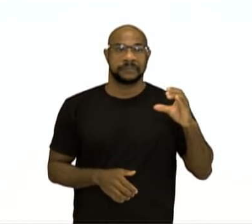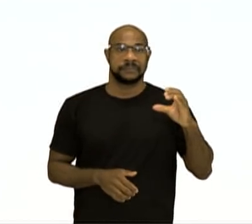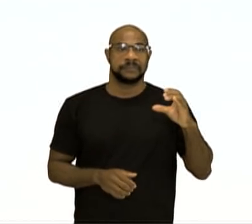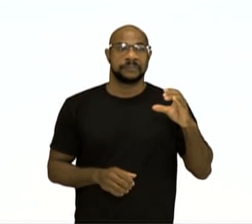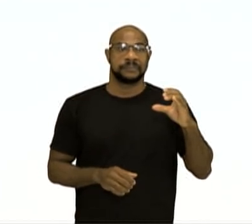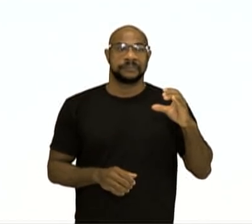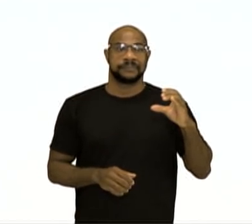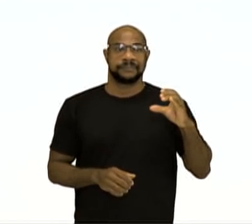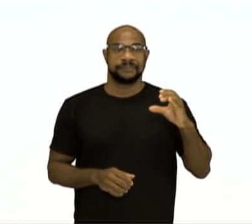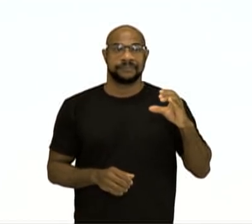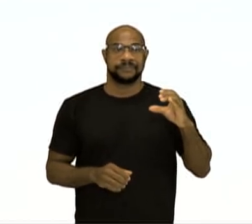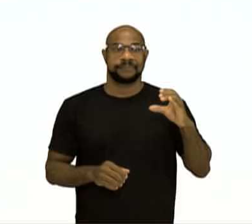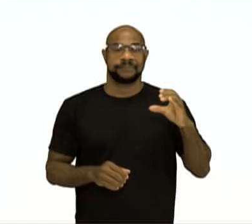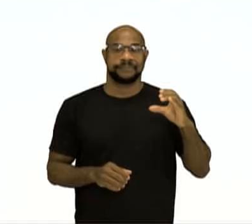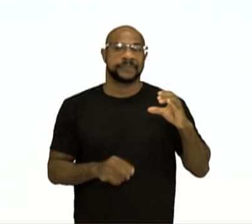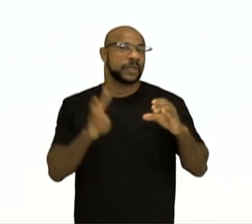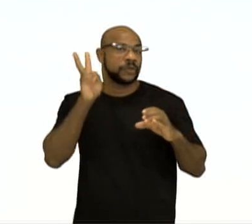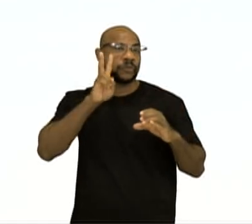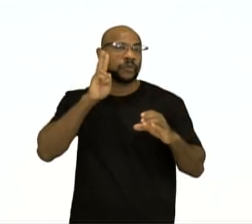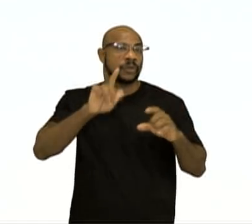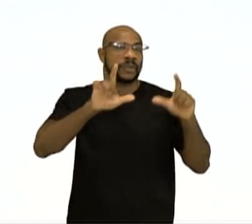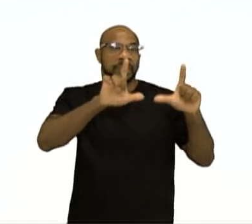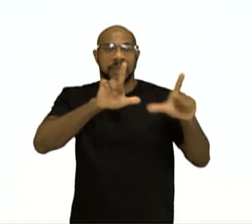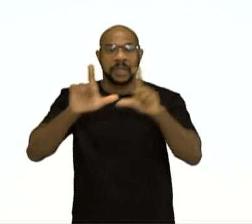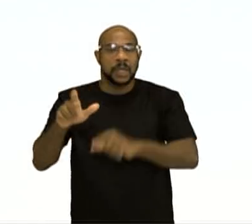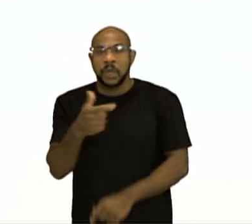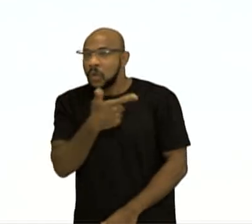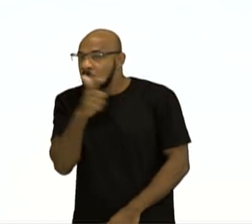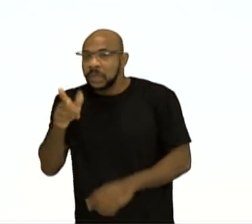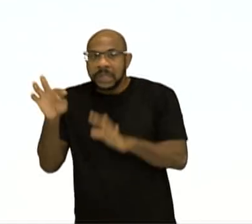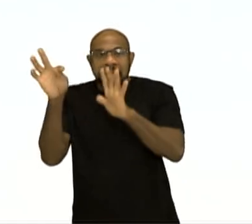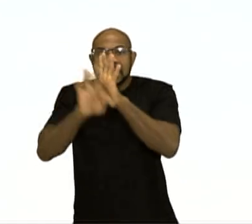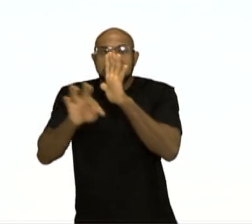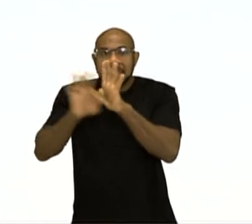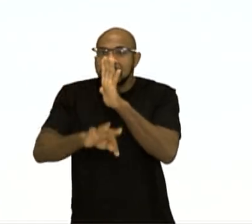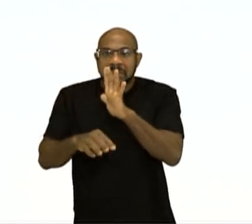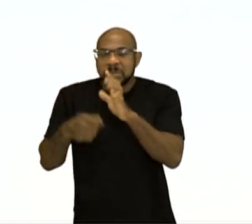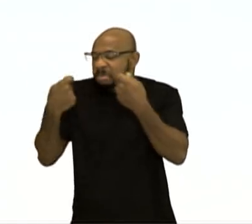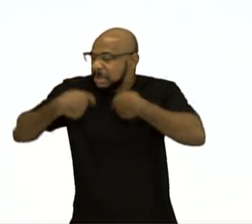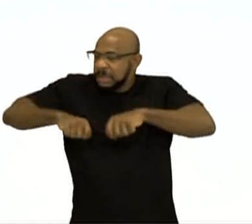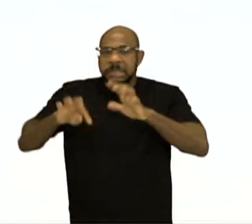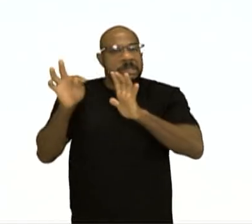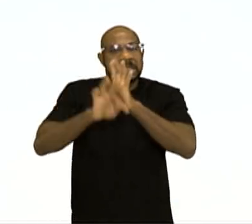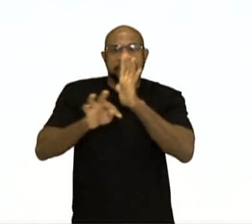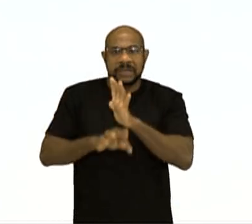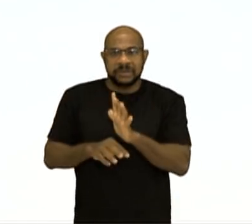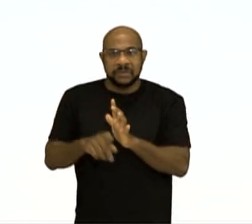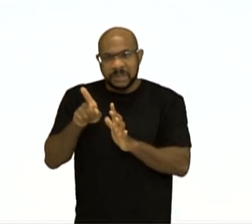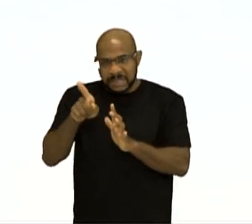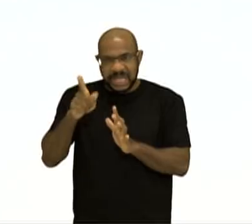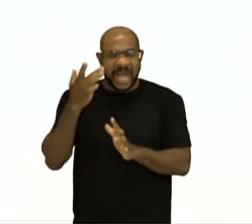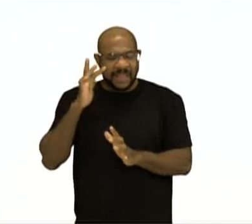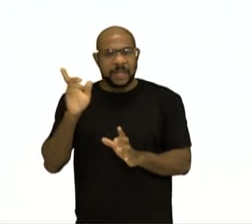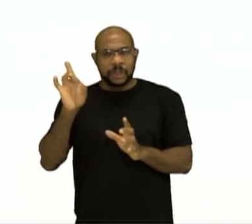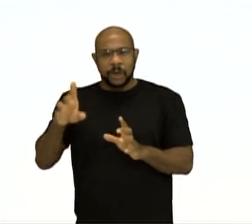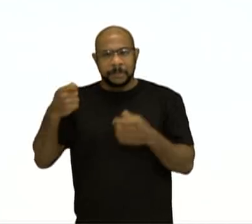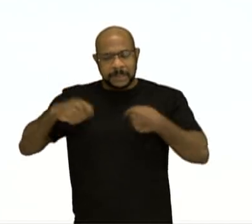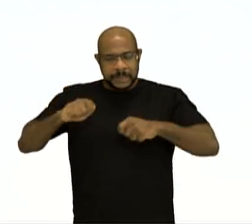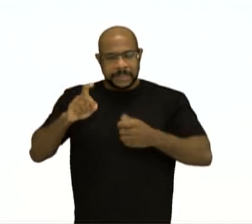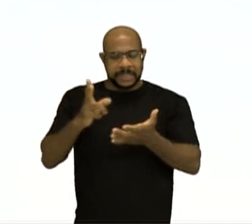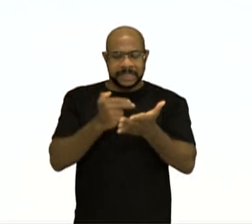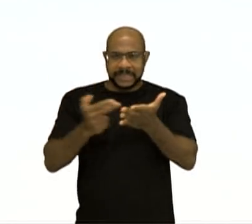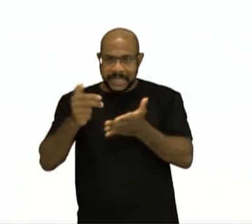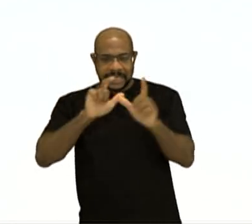não devem conter textos. Você acha que ela deve conter apenas desenhos? Então responde aí, letra